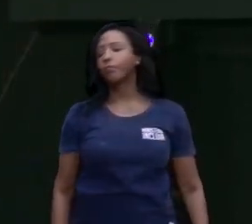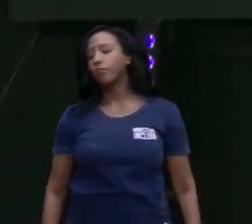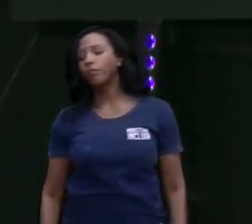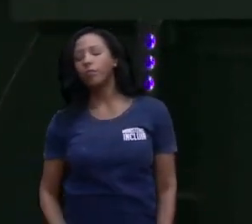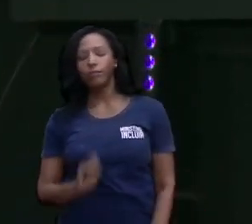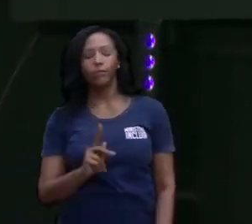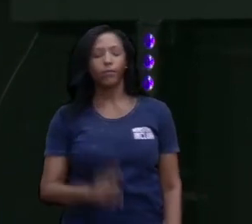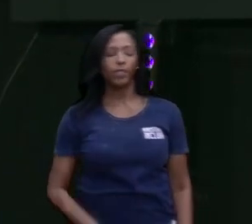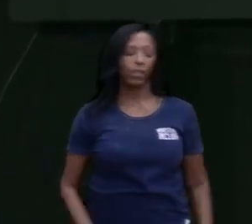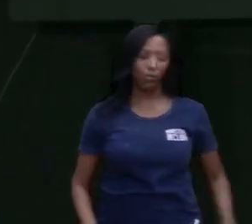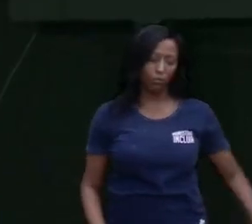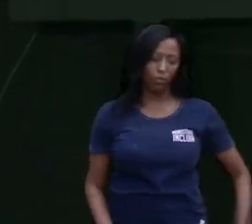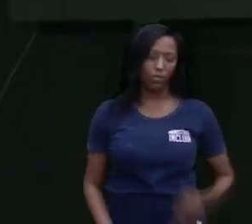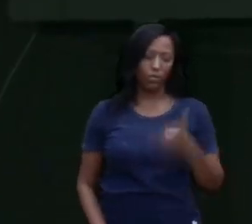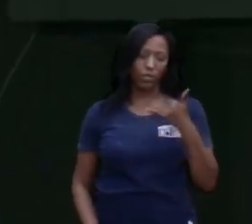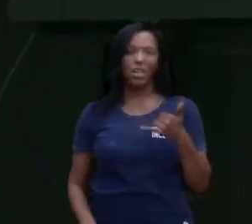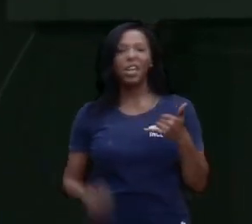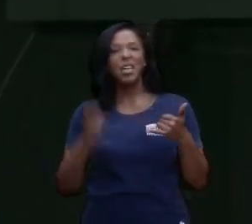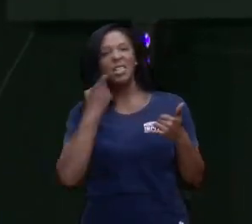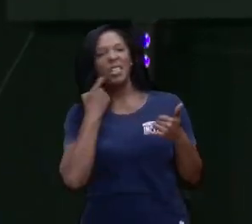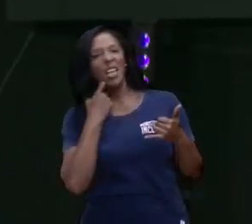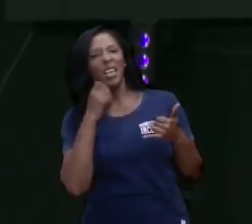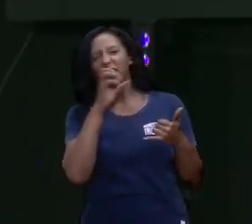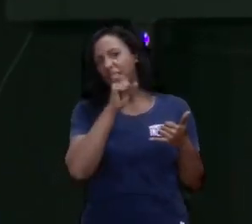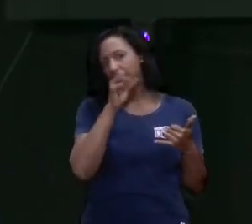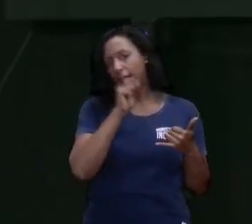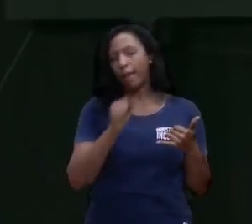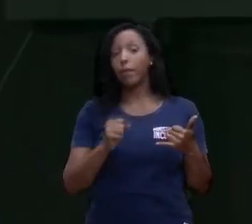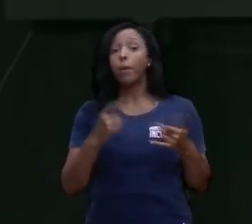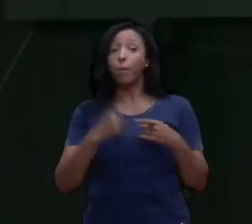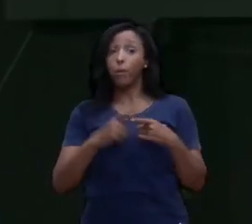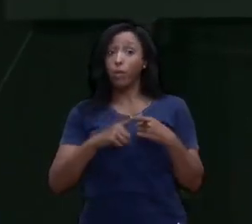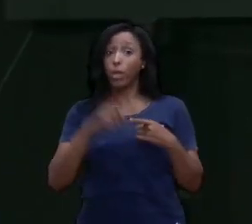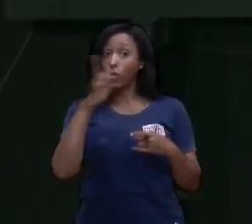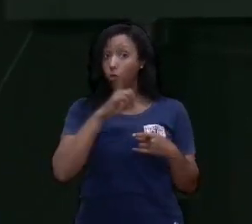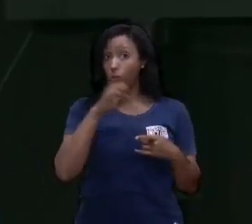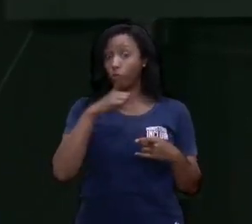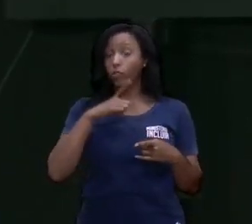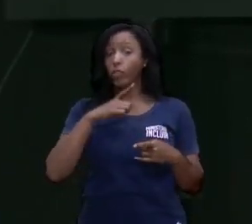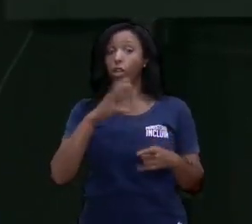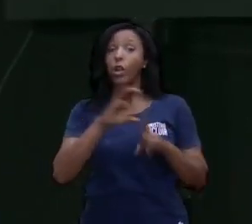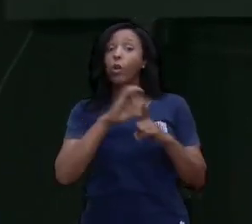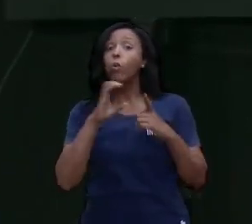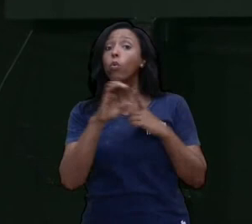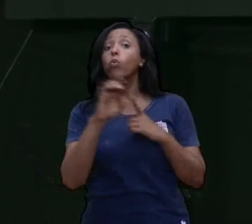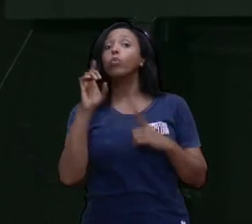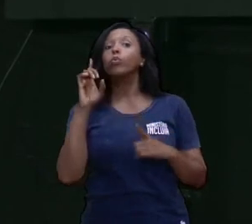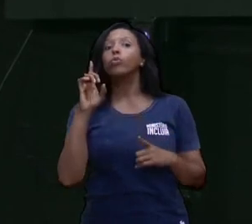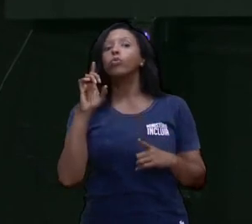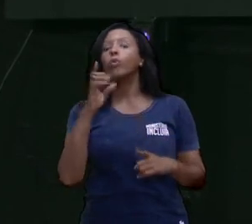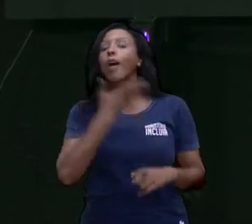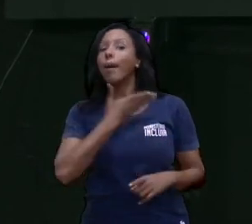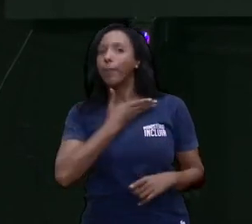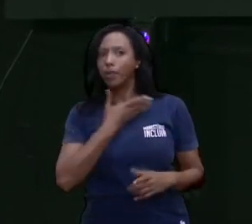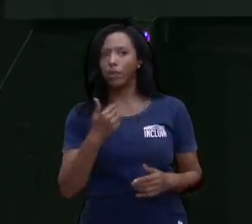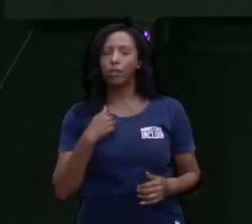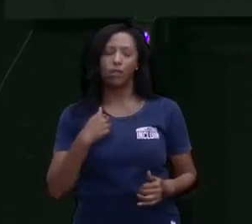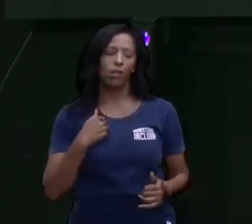Eu liguei para ele sexta ou sábado não lembro Fulano aqui o Josué quero saber o que fazer